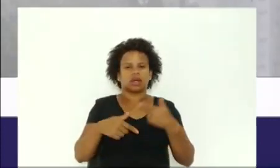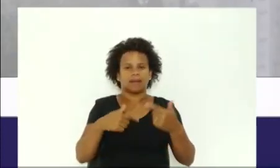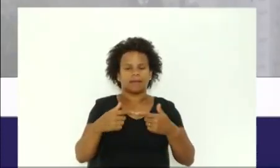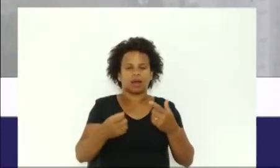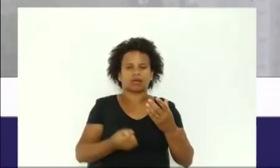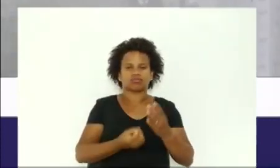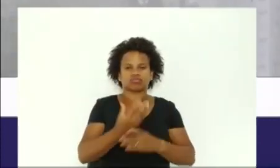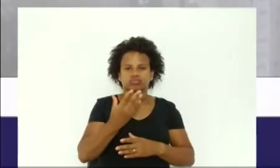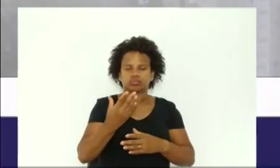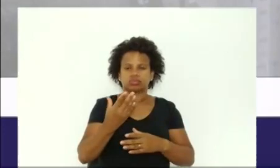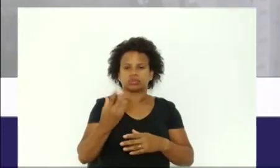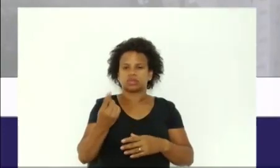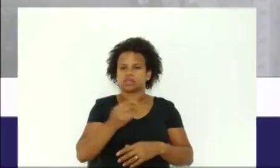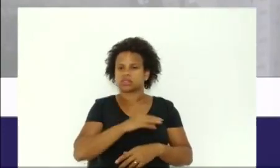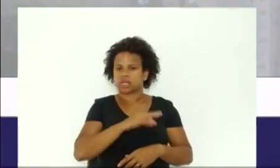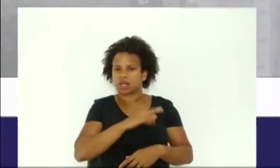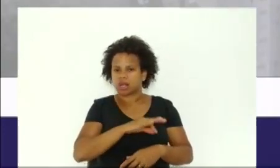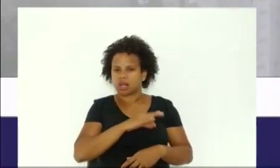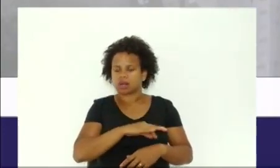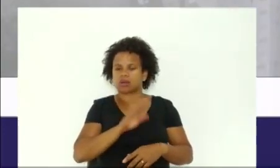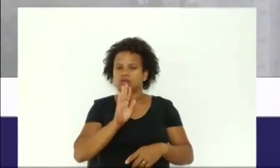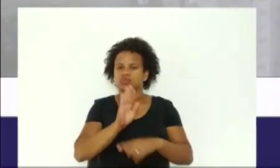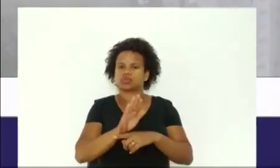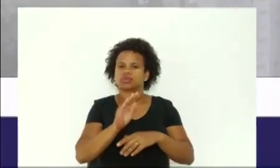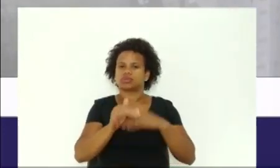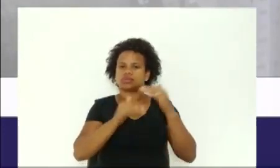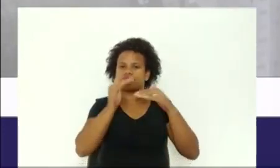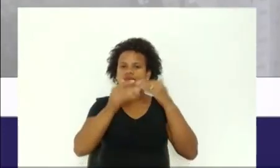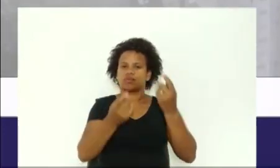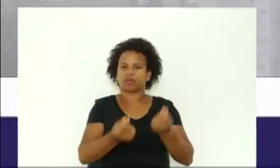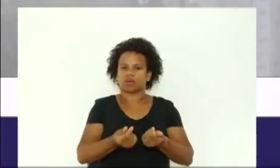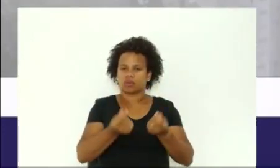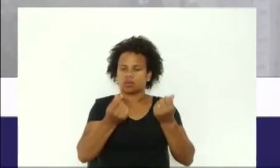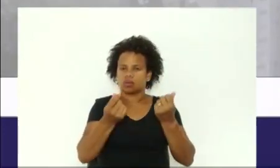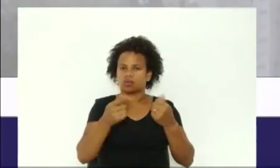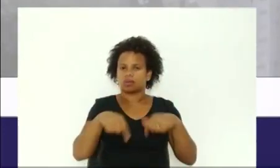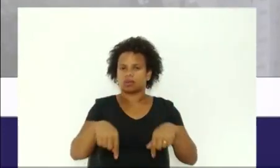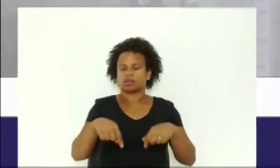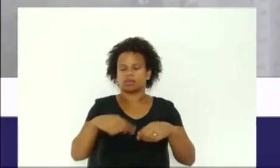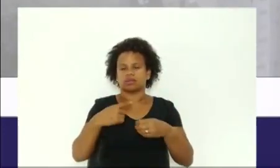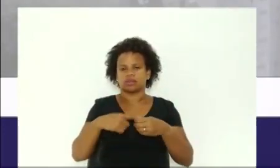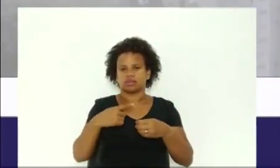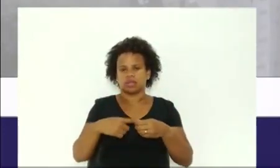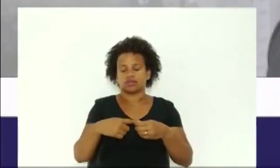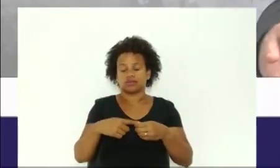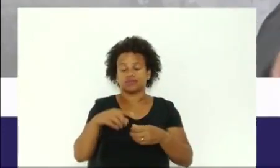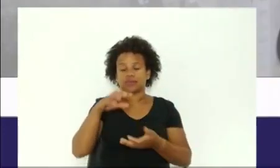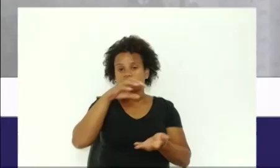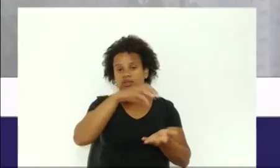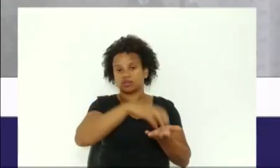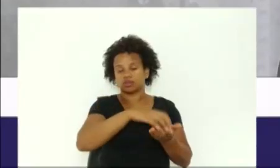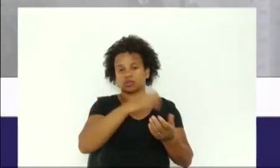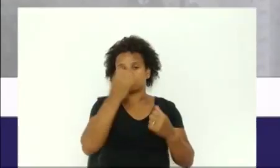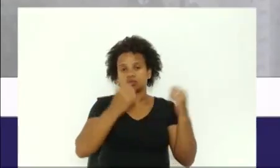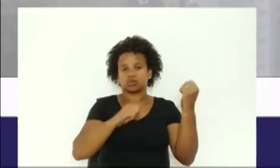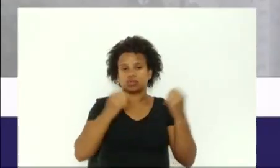e contribuindo para o desenvolvimento econômico de nossa cidade. O Distrito Industrial está sendo